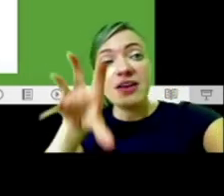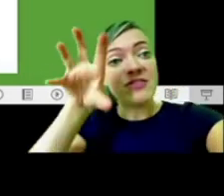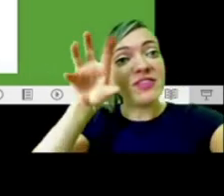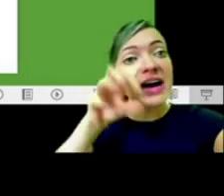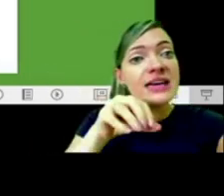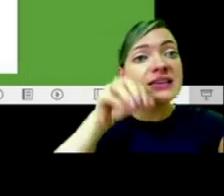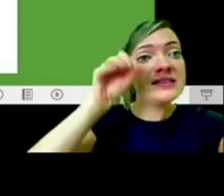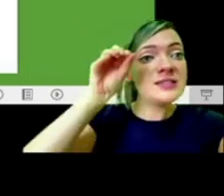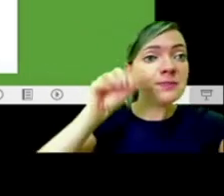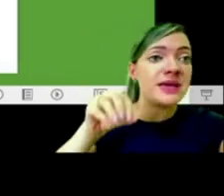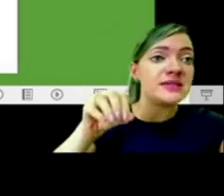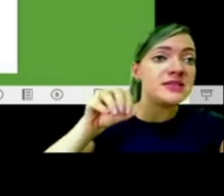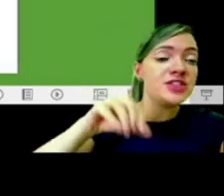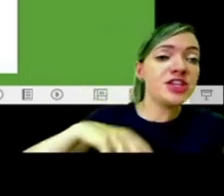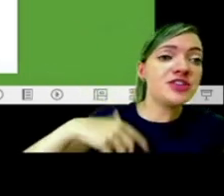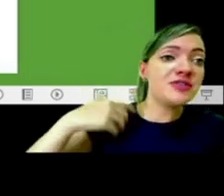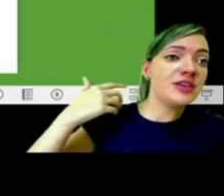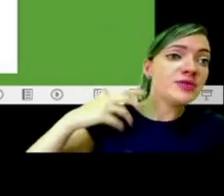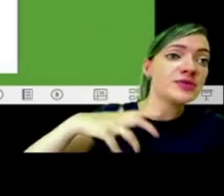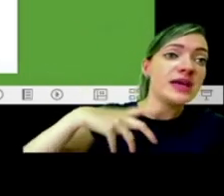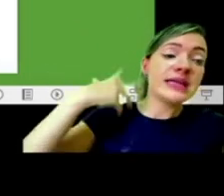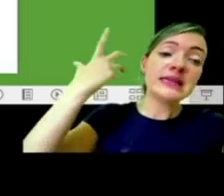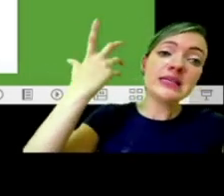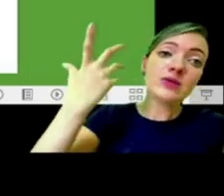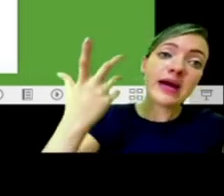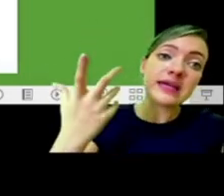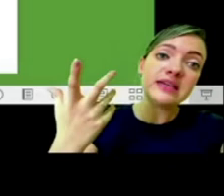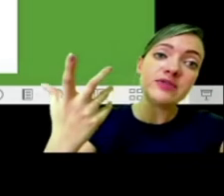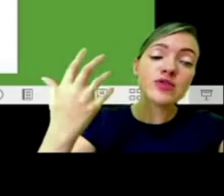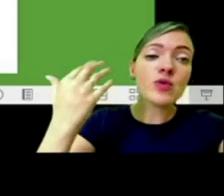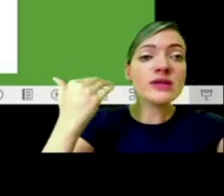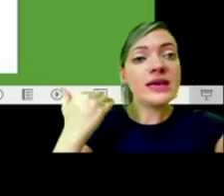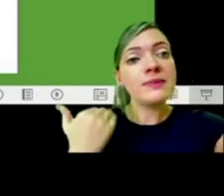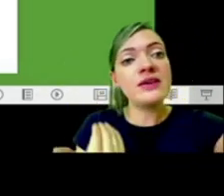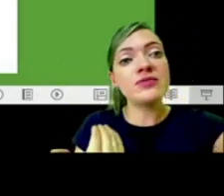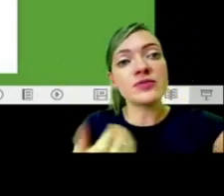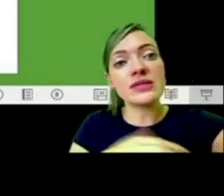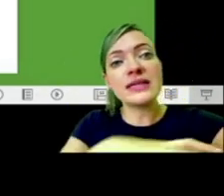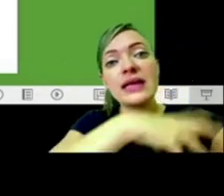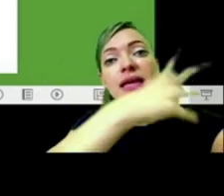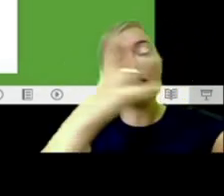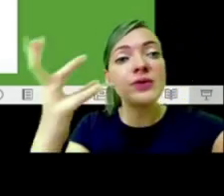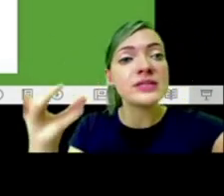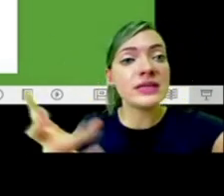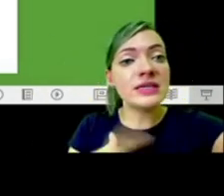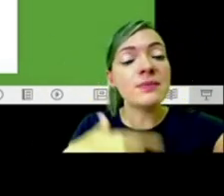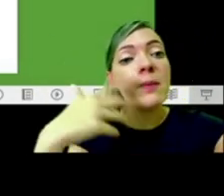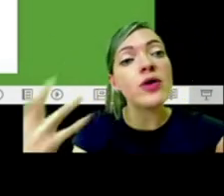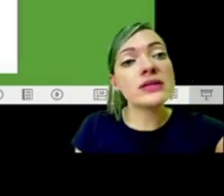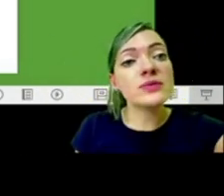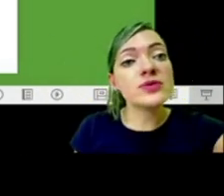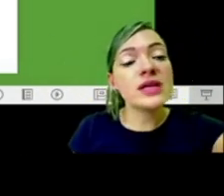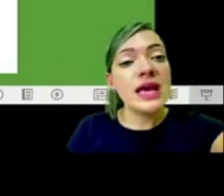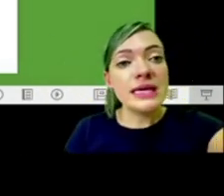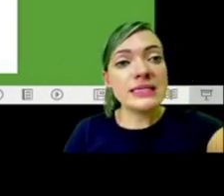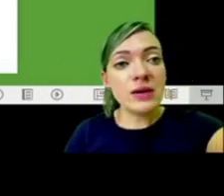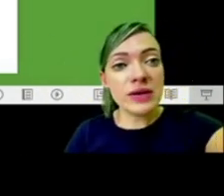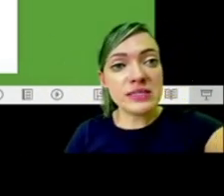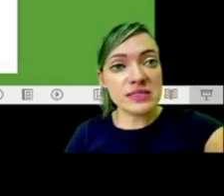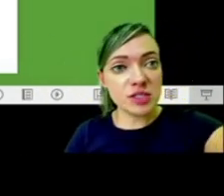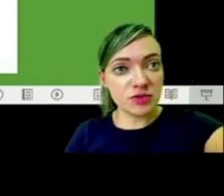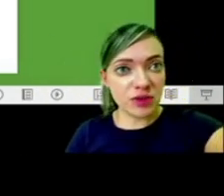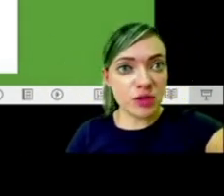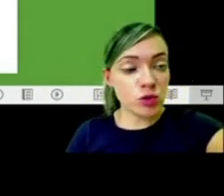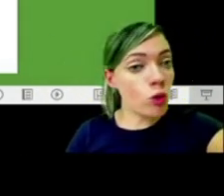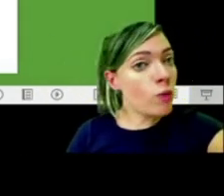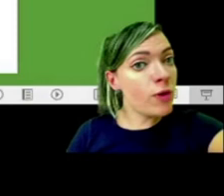elefantes, várias espécies de indivíduos, tanto carnívoros quanto herbívoros, né? Tem leões ali, hipopótamos. Então,